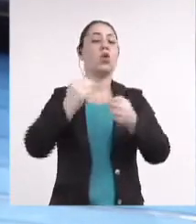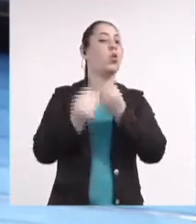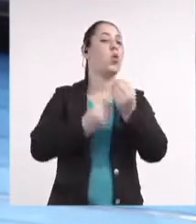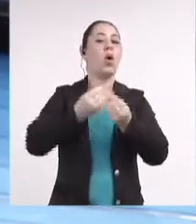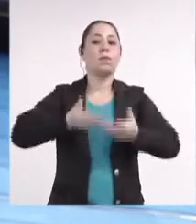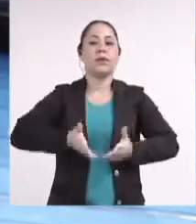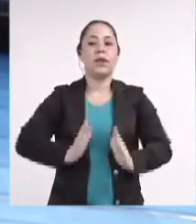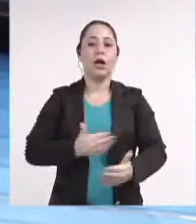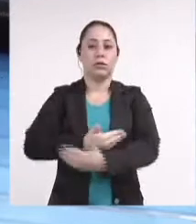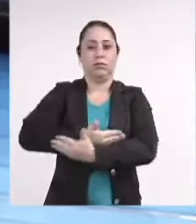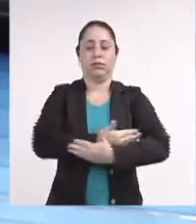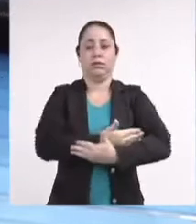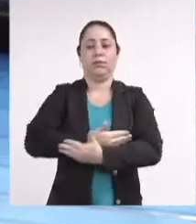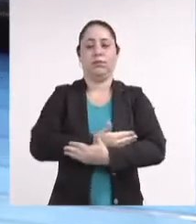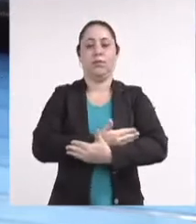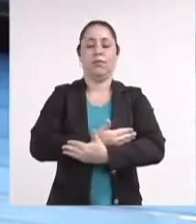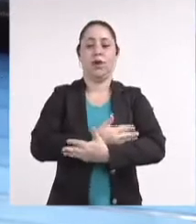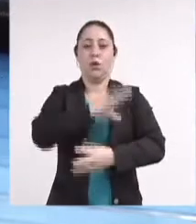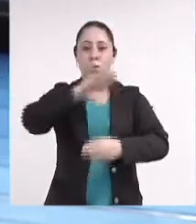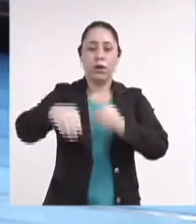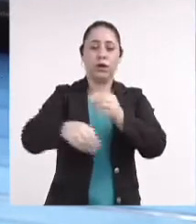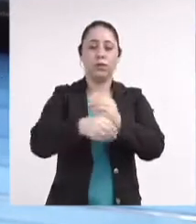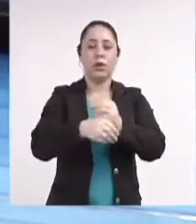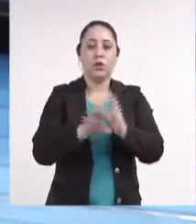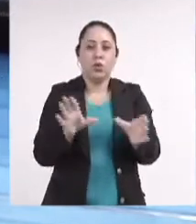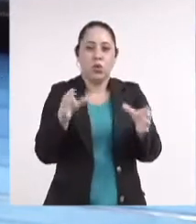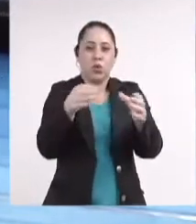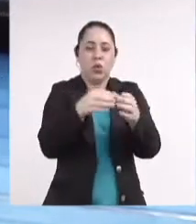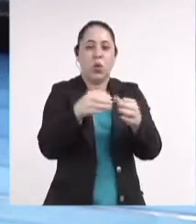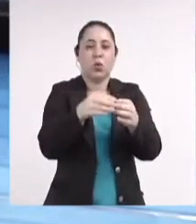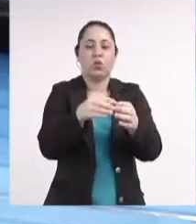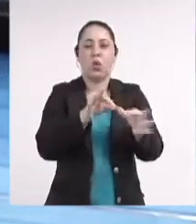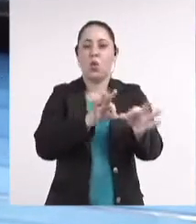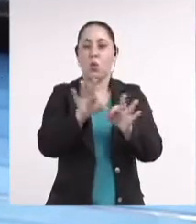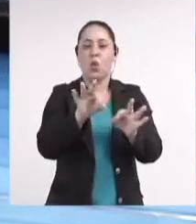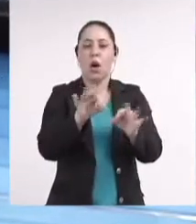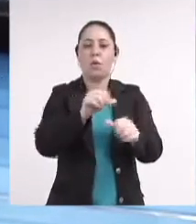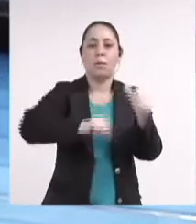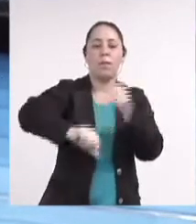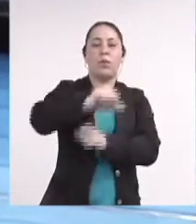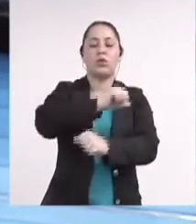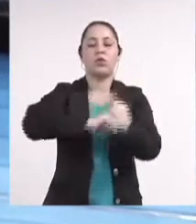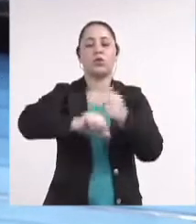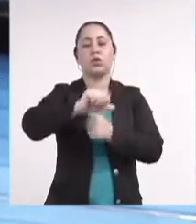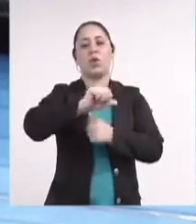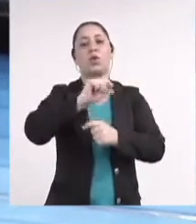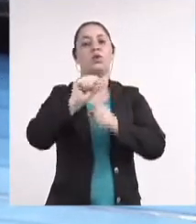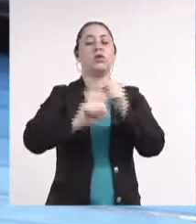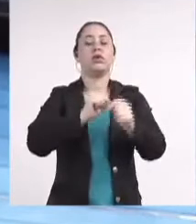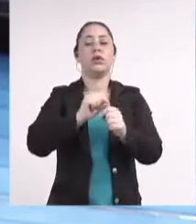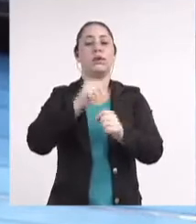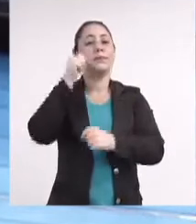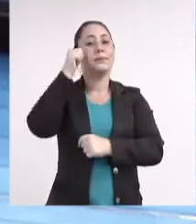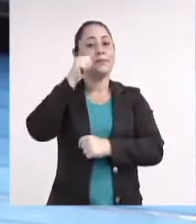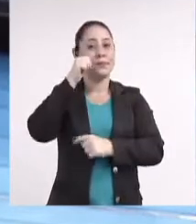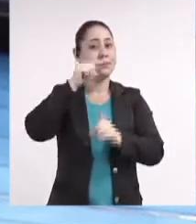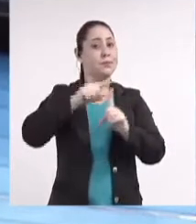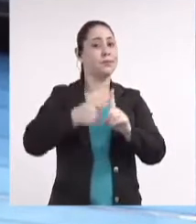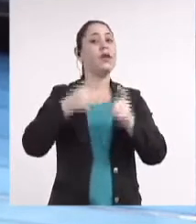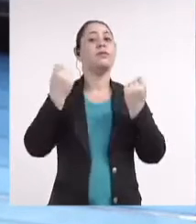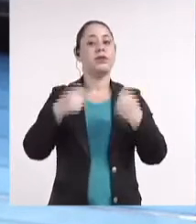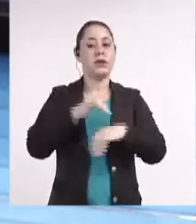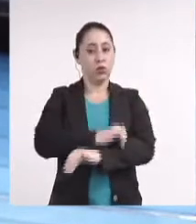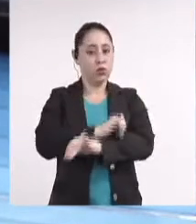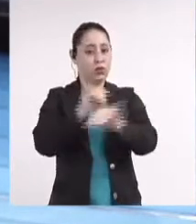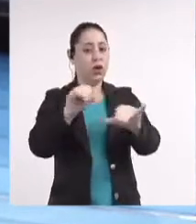emenda substitutiva integral coletiva alterou esse projeto original e, no caso, a gestante precisa aí ser informada sobre